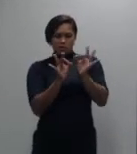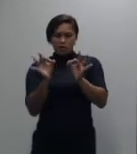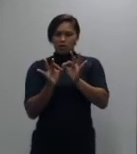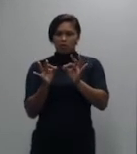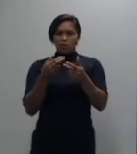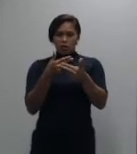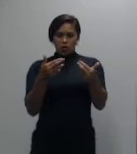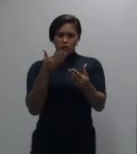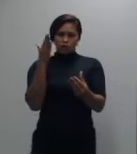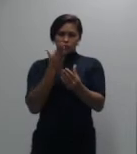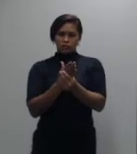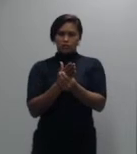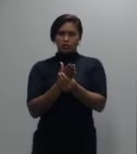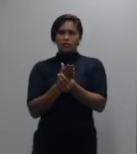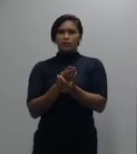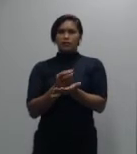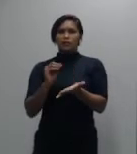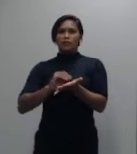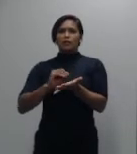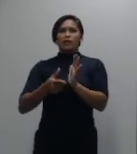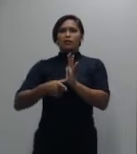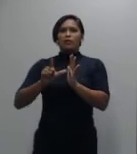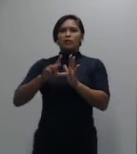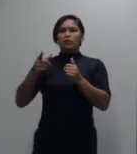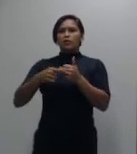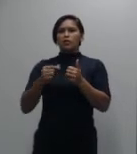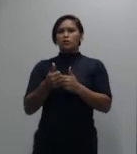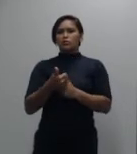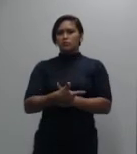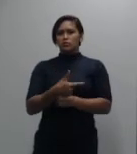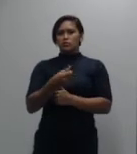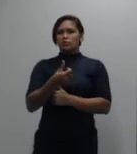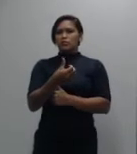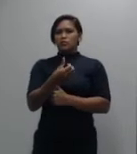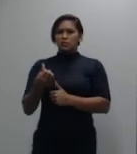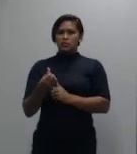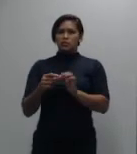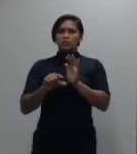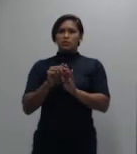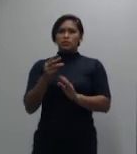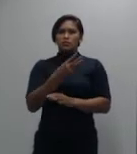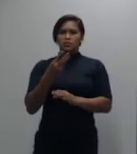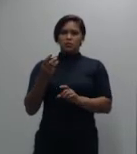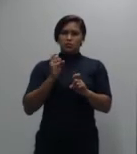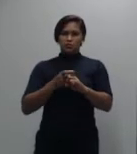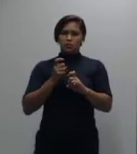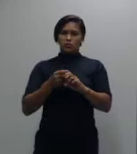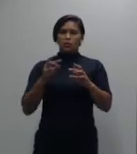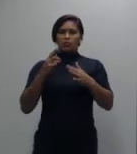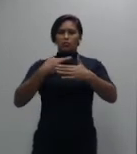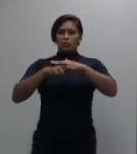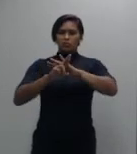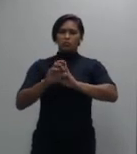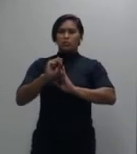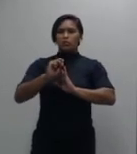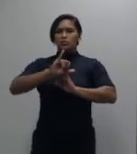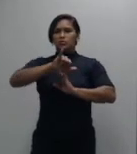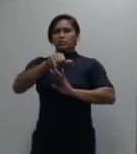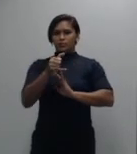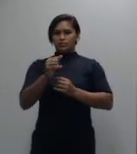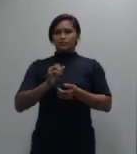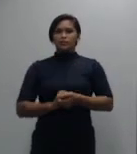deve atendente Por conseguinte 16 vezes o preço o regimento interno do Superior Tribunal de Justiça